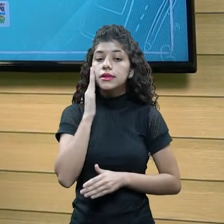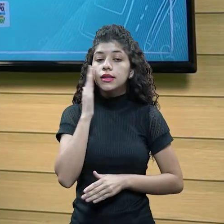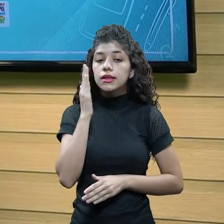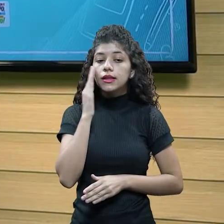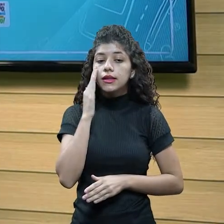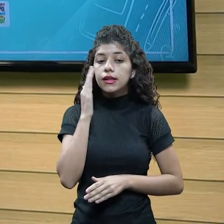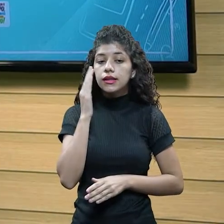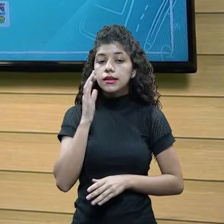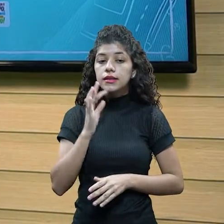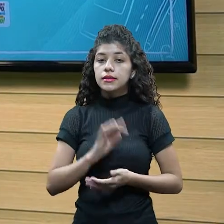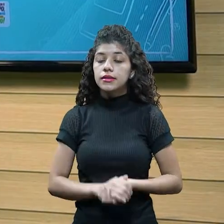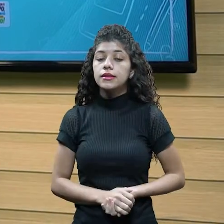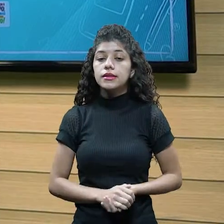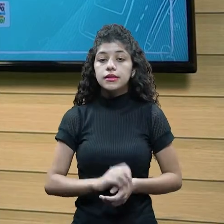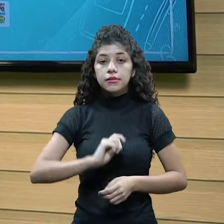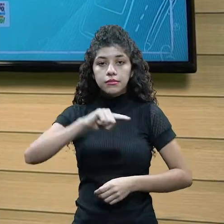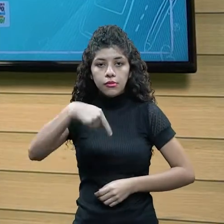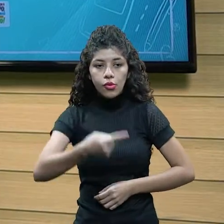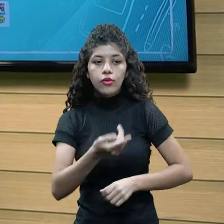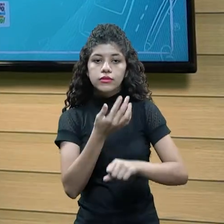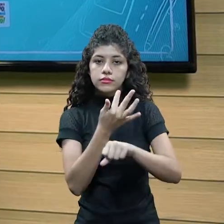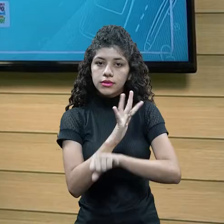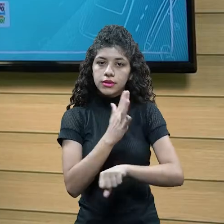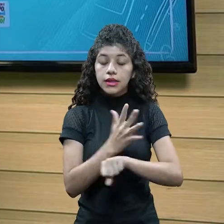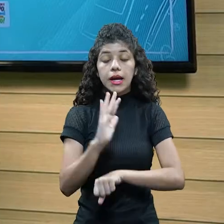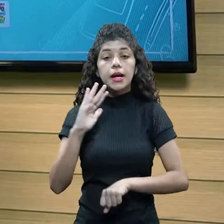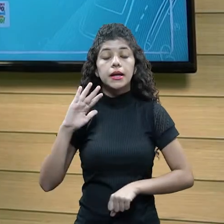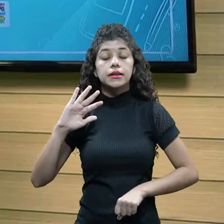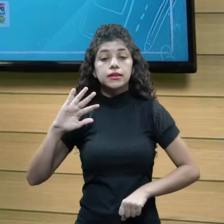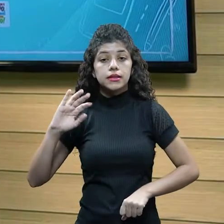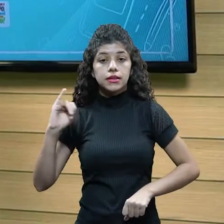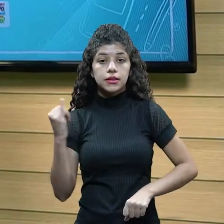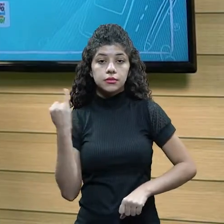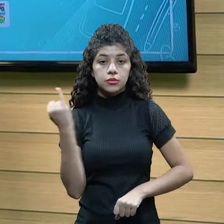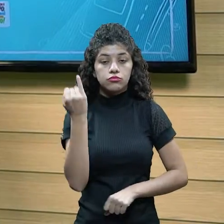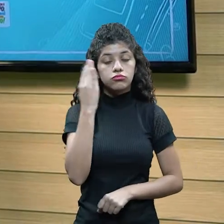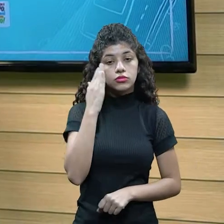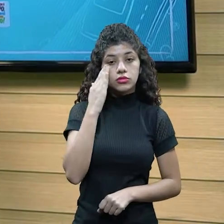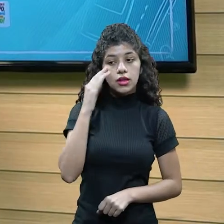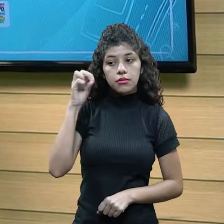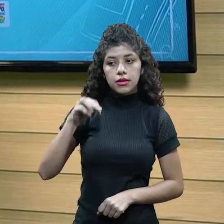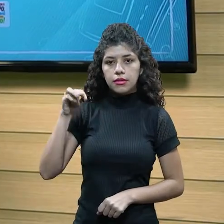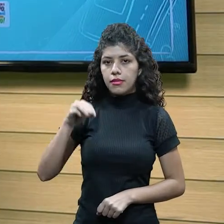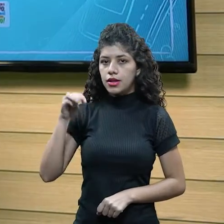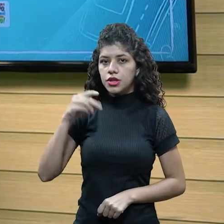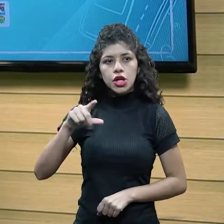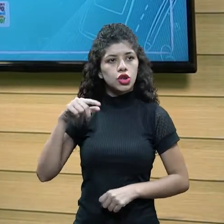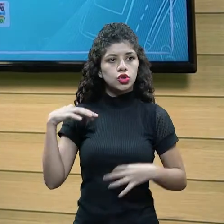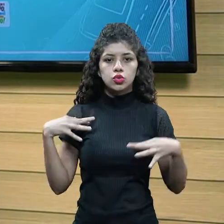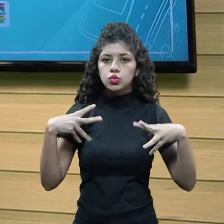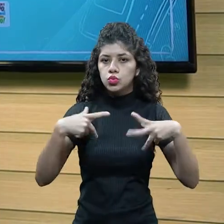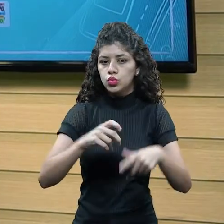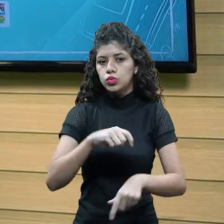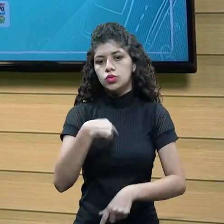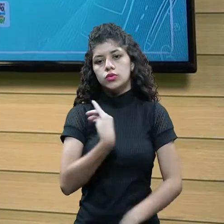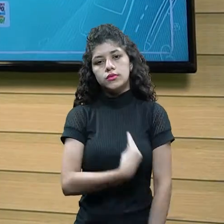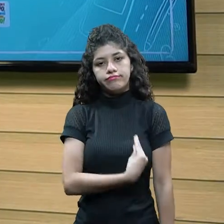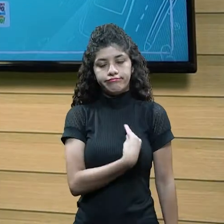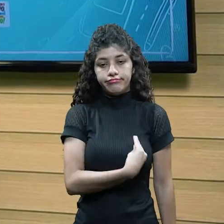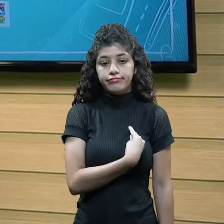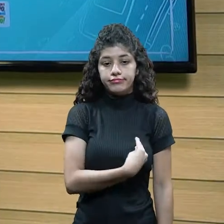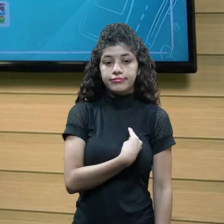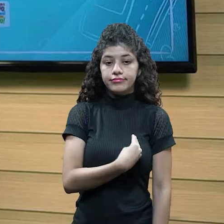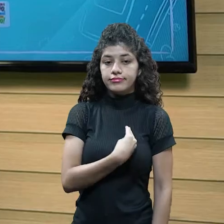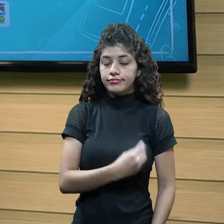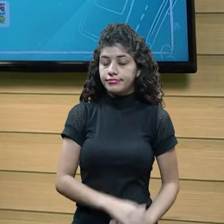teoria e depois exercitar alguns cálculos. É importante que a gente entenda que a matemática ela está presente em tudo em nossas vidas. A matemática ela é